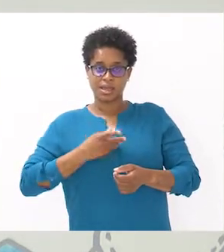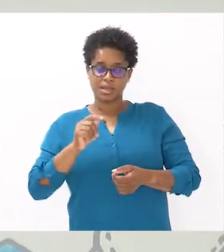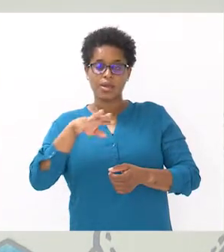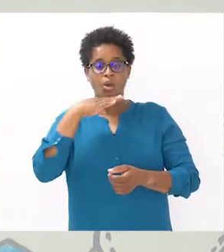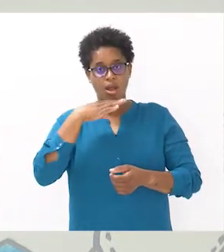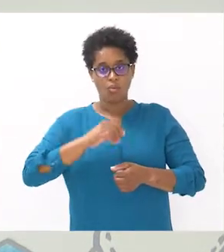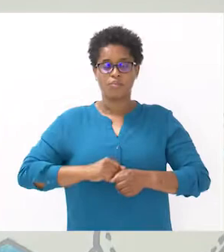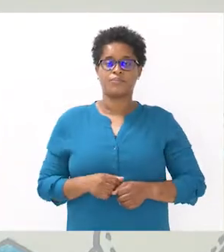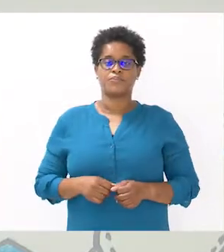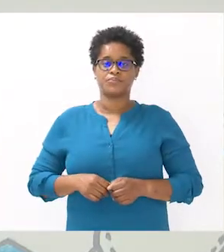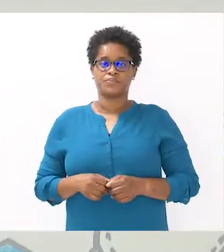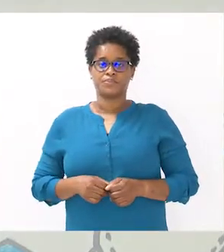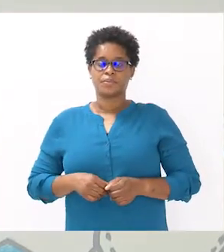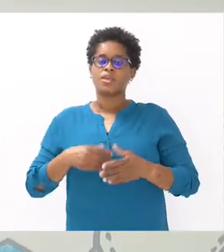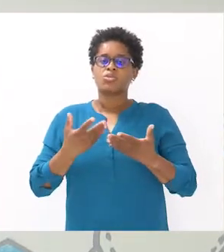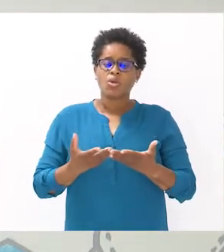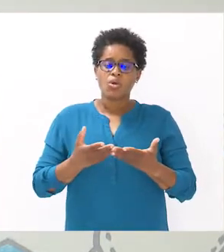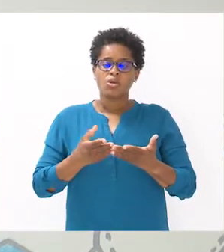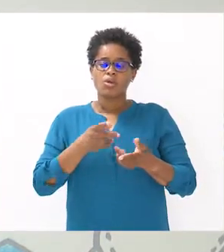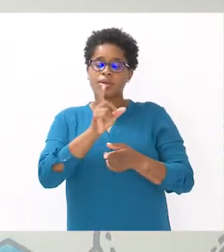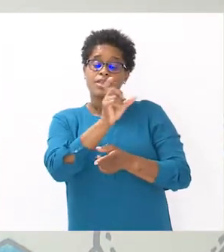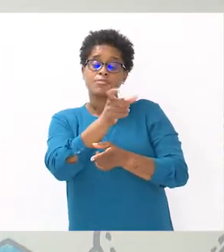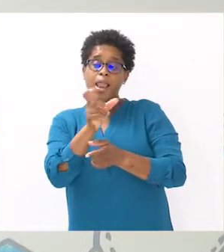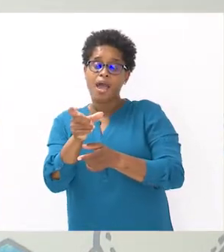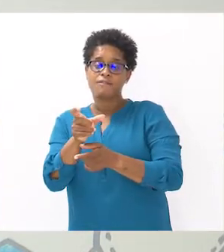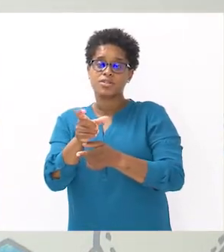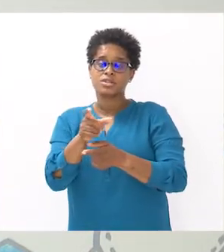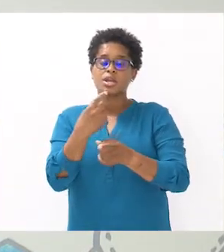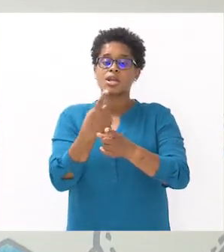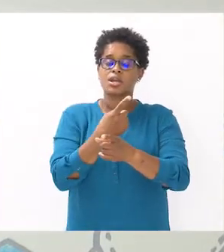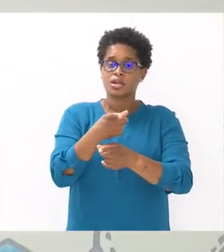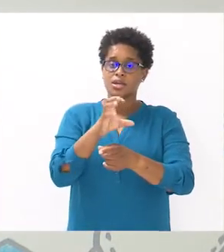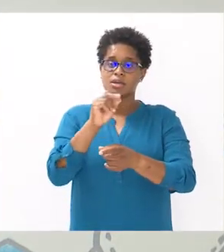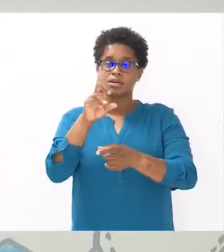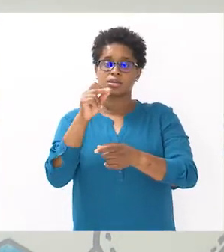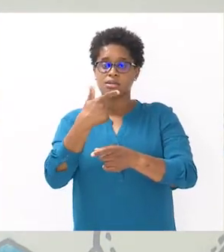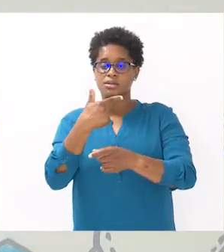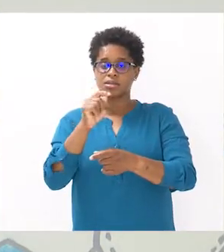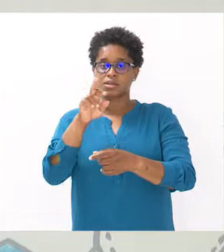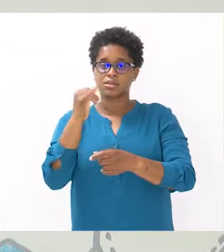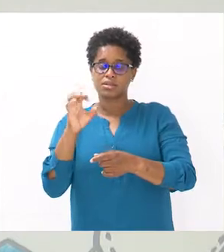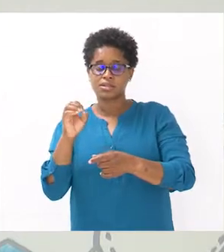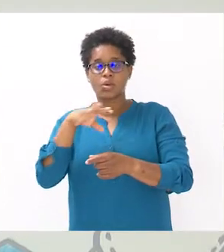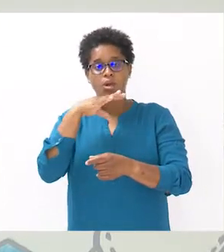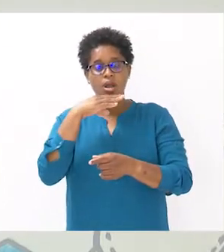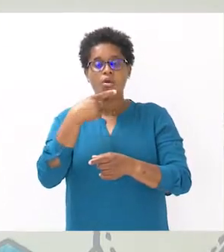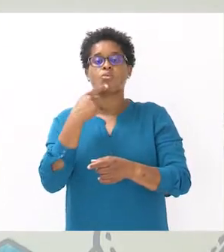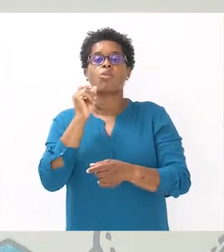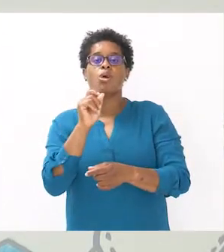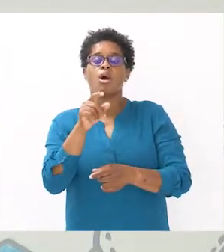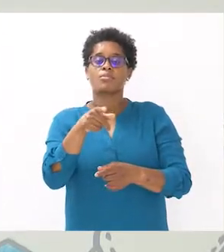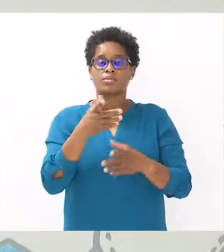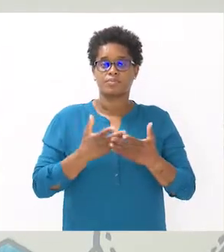cão. Portanto, porque estas palavras caracterizam o cão, são chamadas